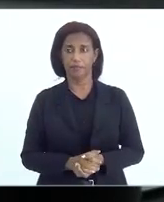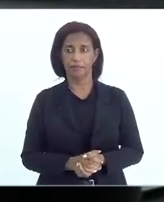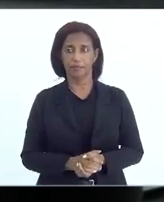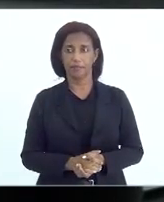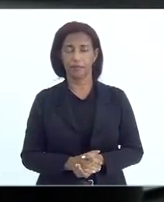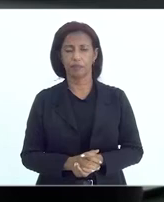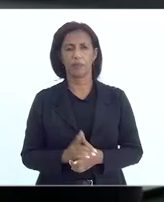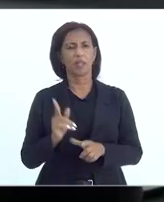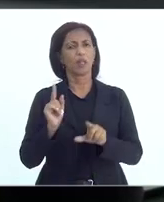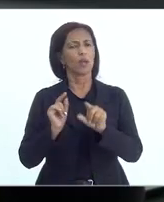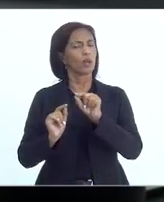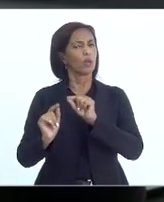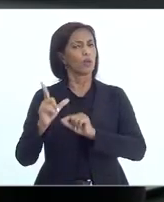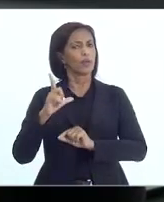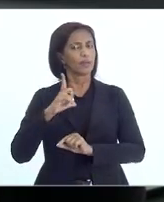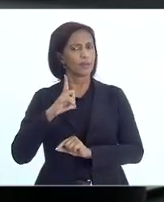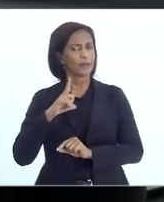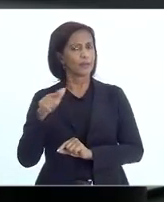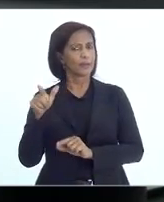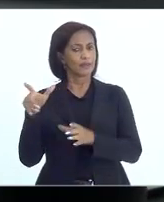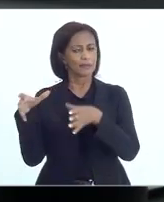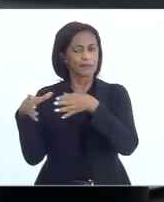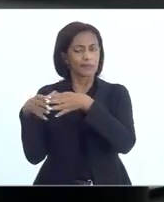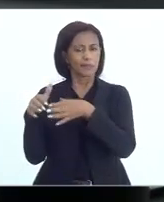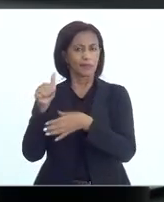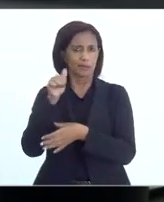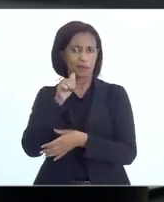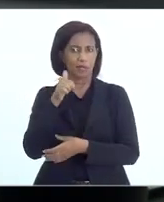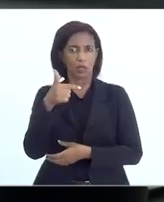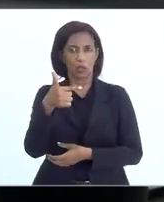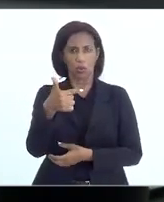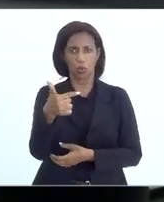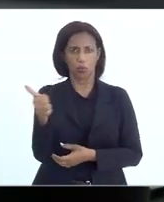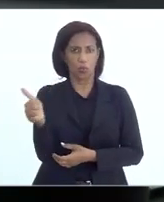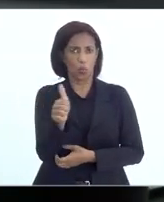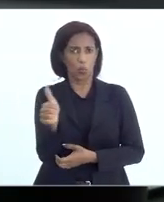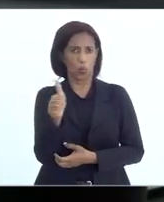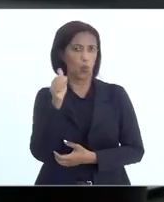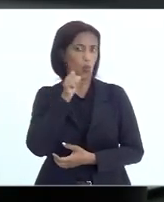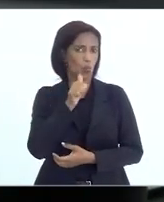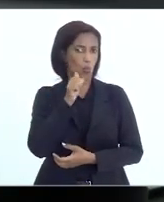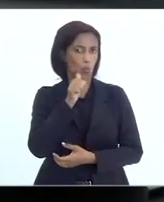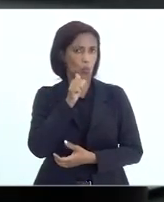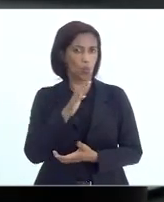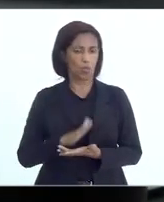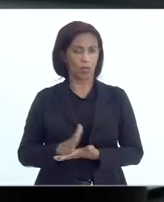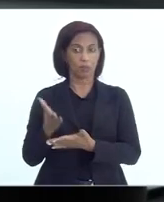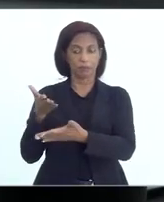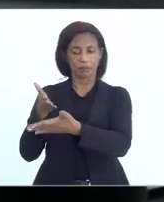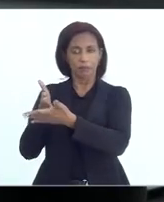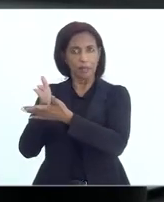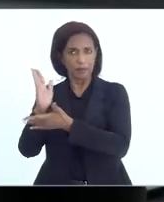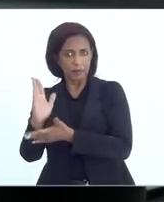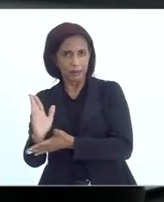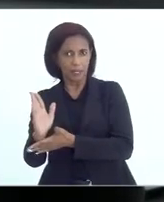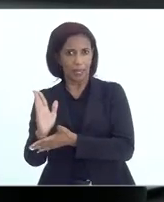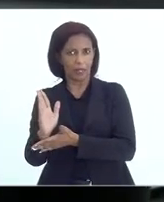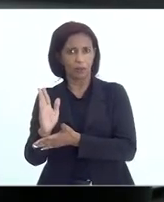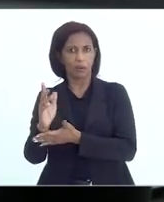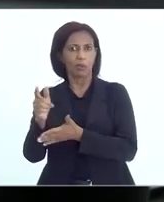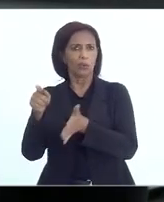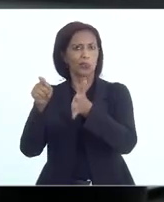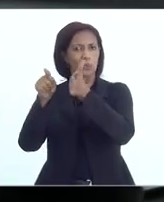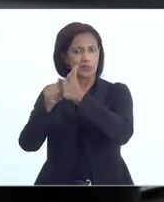então o que que nós temos nesse público feminino nós temos 211 mulheres que foram aprovados nos exames